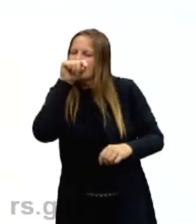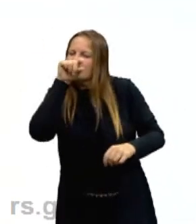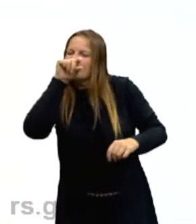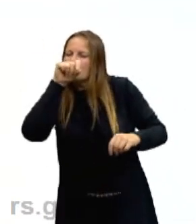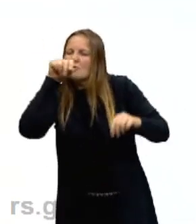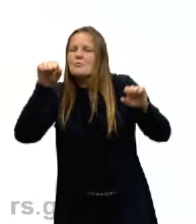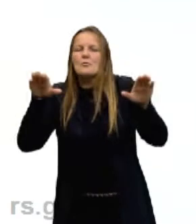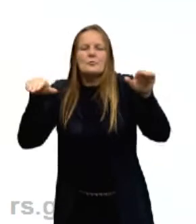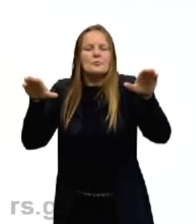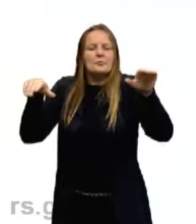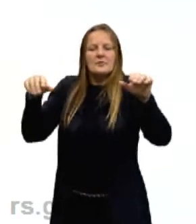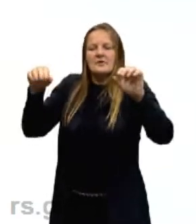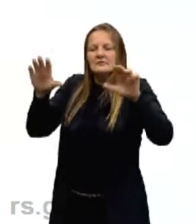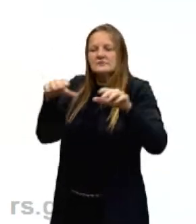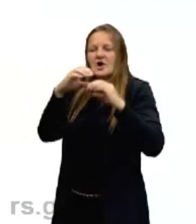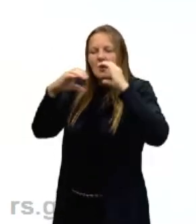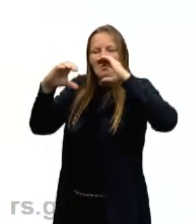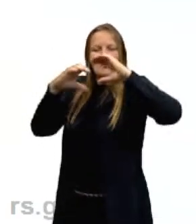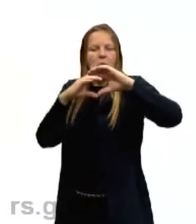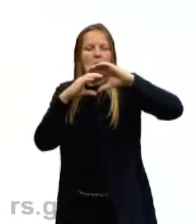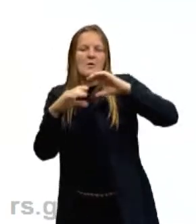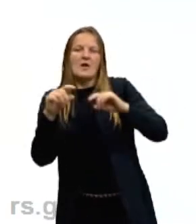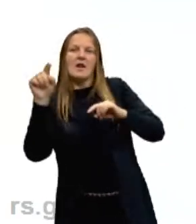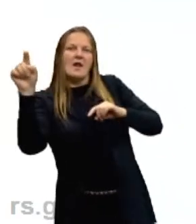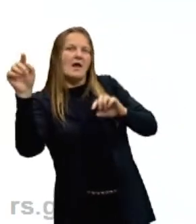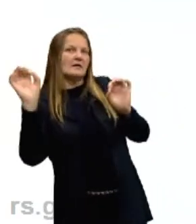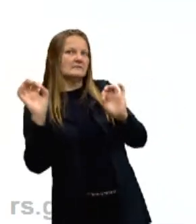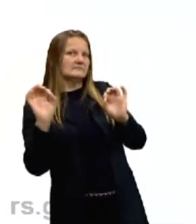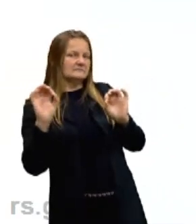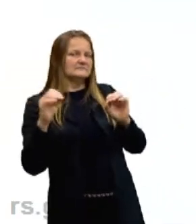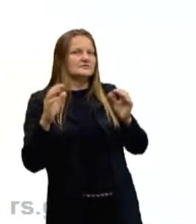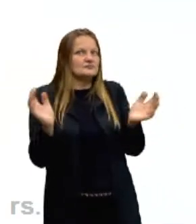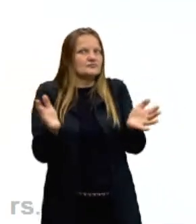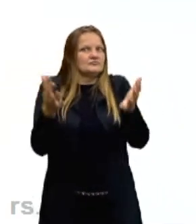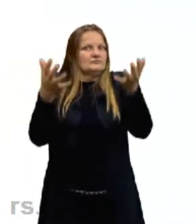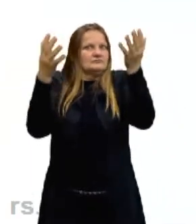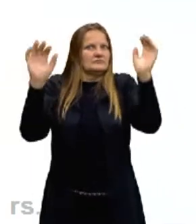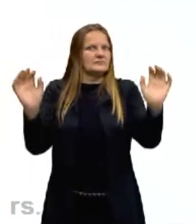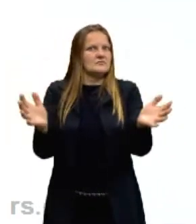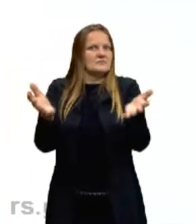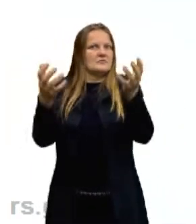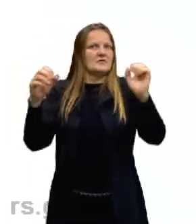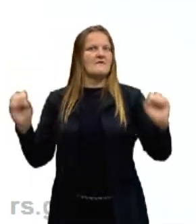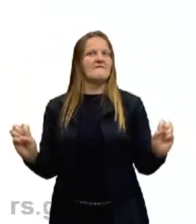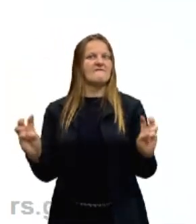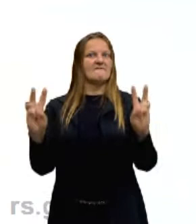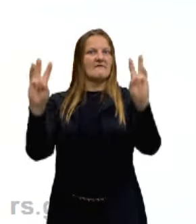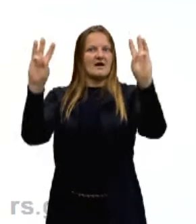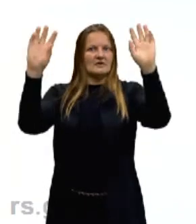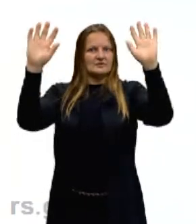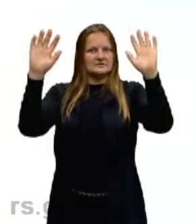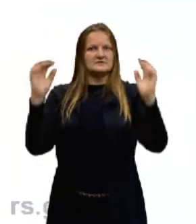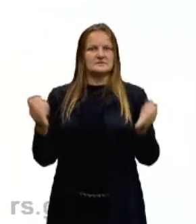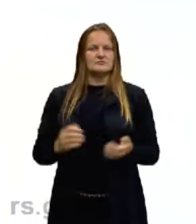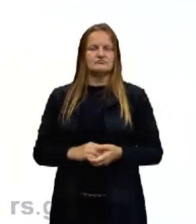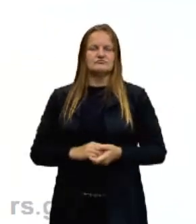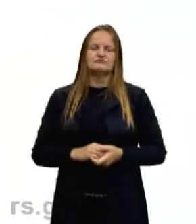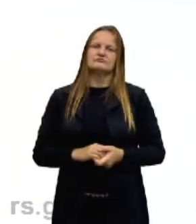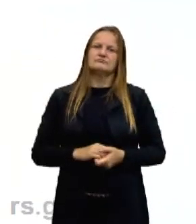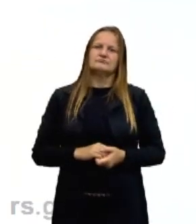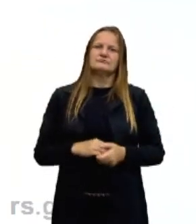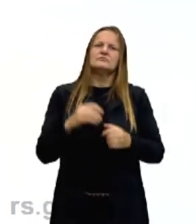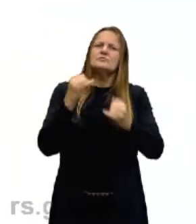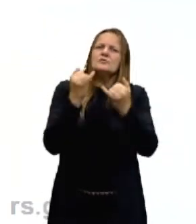as aves que aqui gorjeiam então Os caras eles estão exaltando muito mesmo porque esses fenômenos e esses